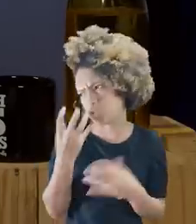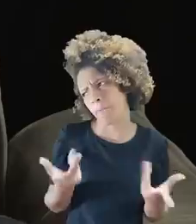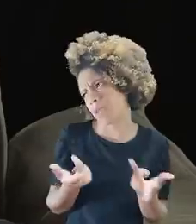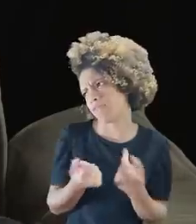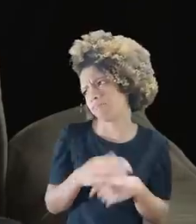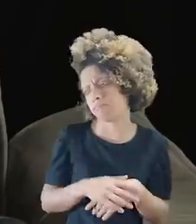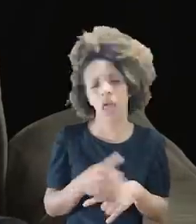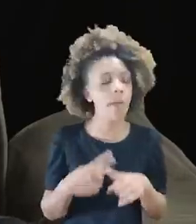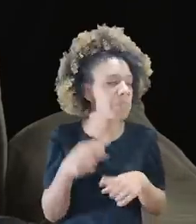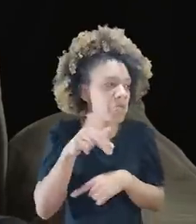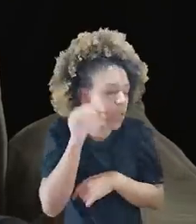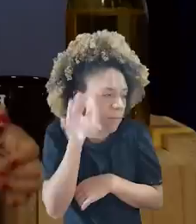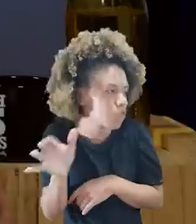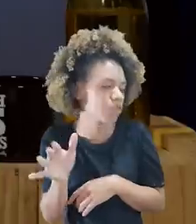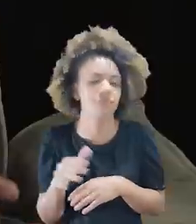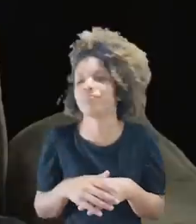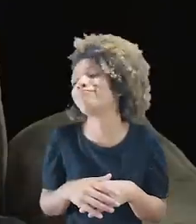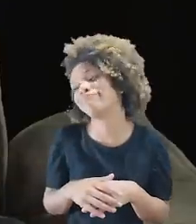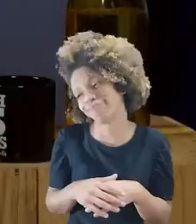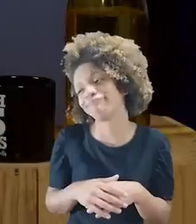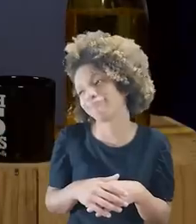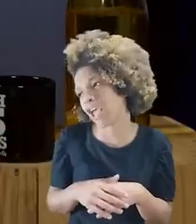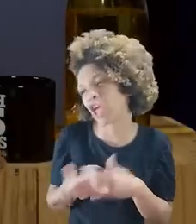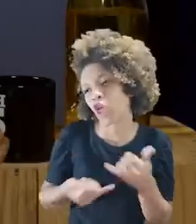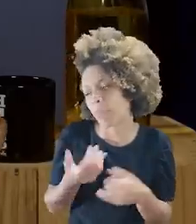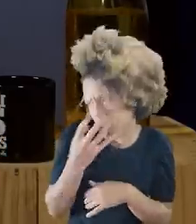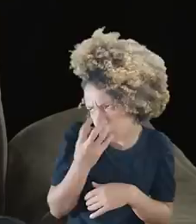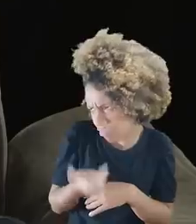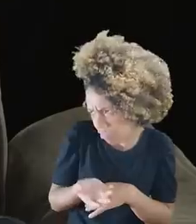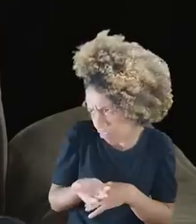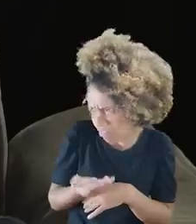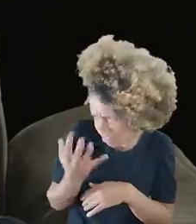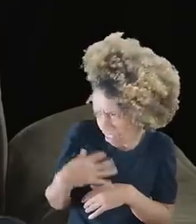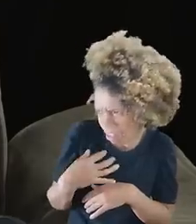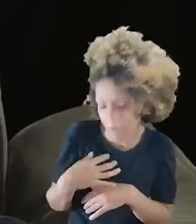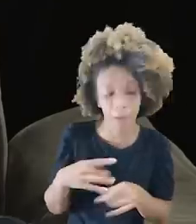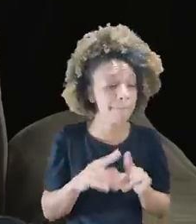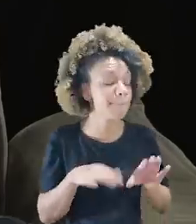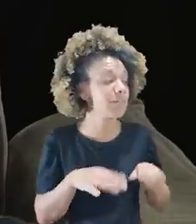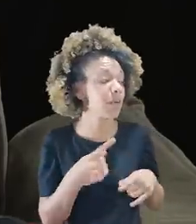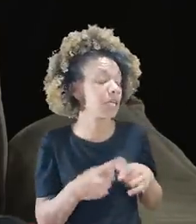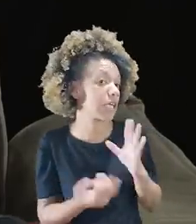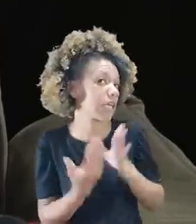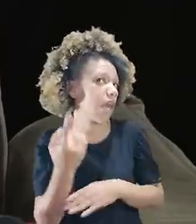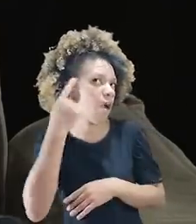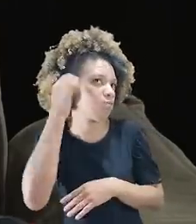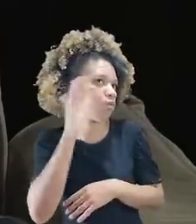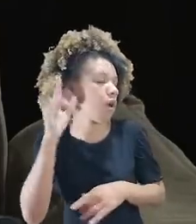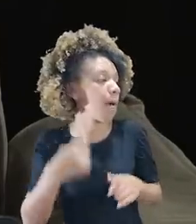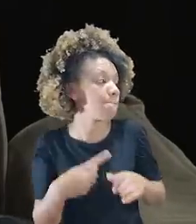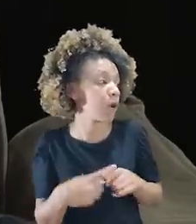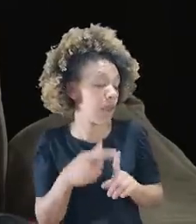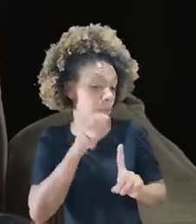ele é porque a gente não imagina isso né porque as pessoas imaginam é porque você não brinca com o cachorro não não te imagina talvez a gente cria um Imaginário porque você era uma